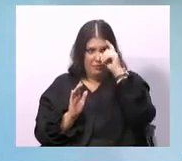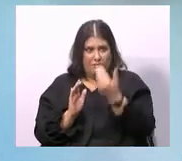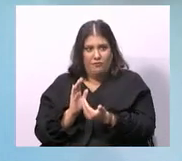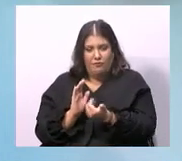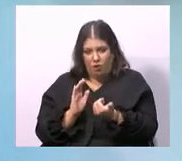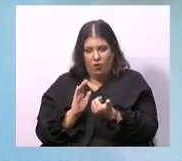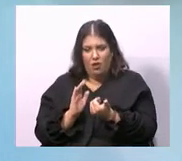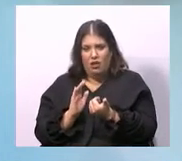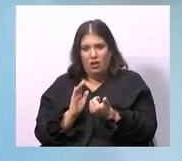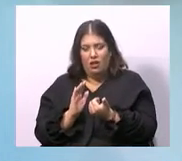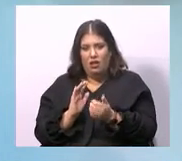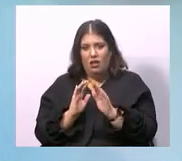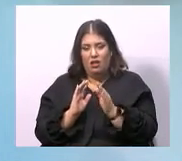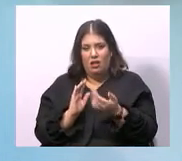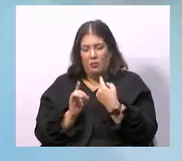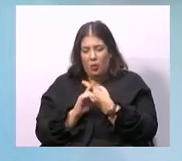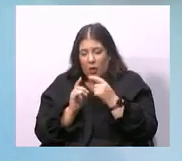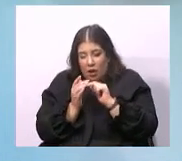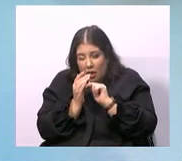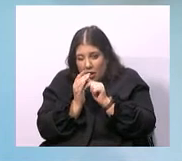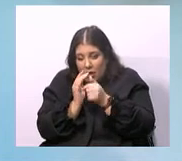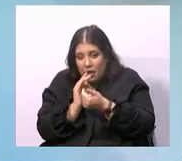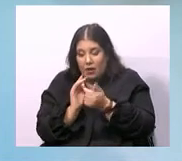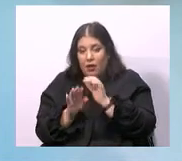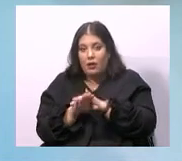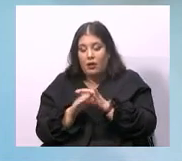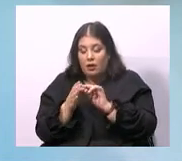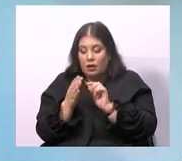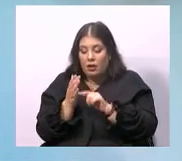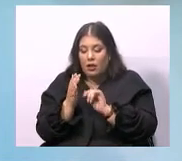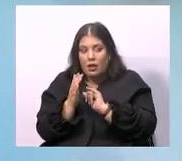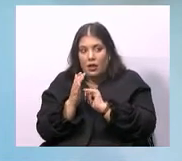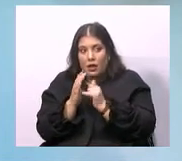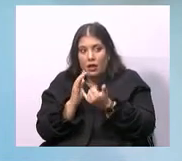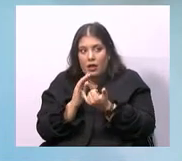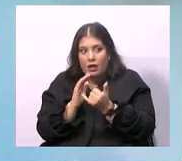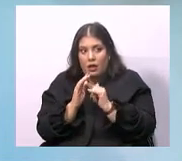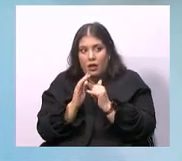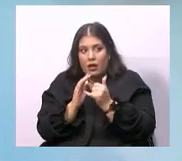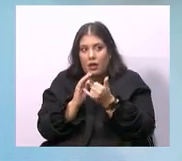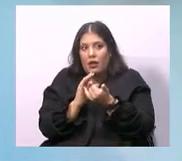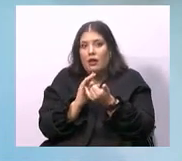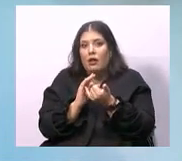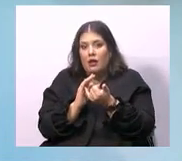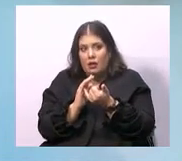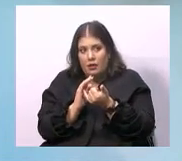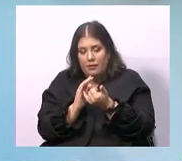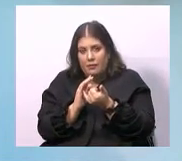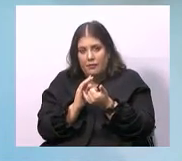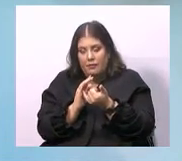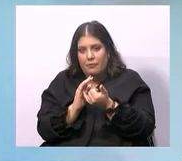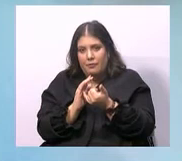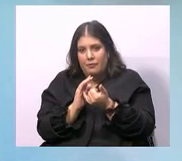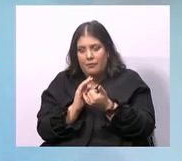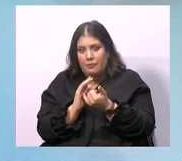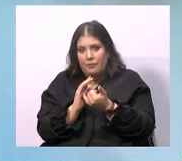tirar, tem que ser com uma coisa muito pequenina, porque é só naquele orifício que fica. Uma coisa de nada, o